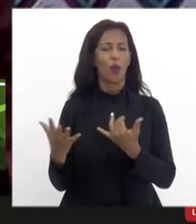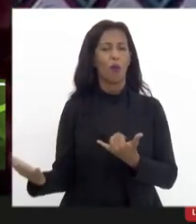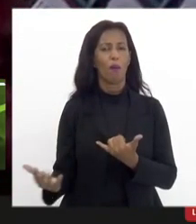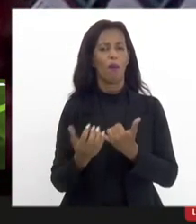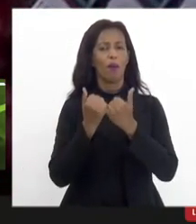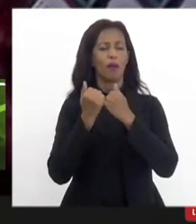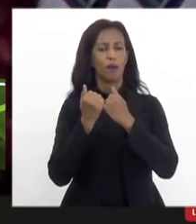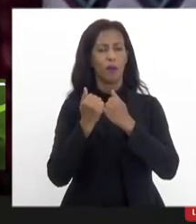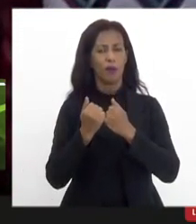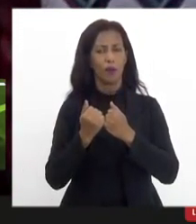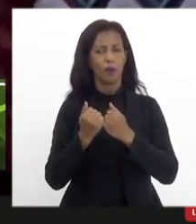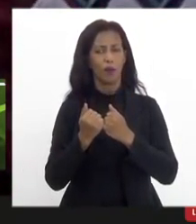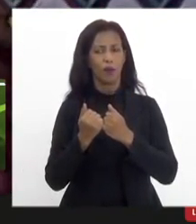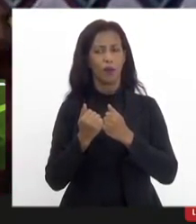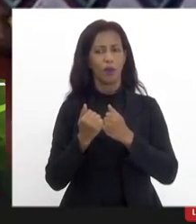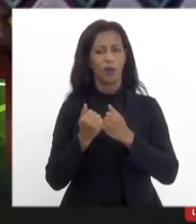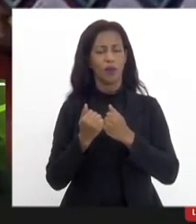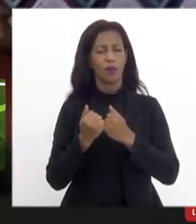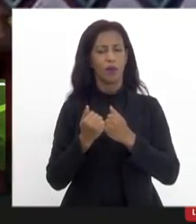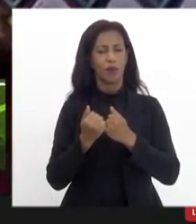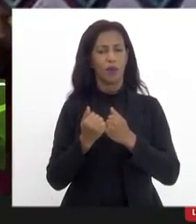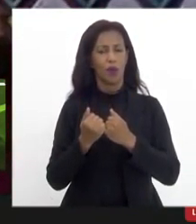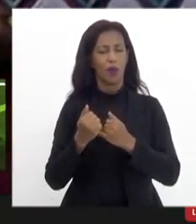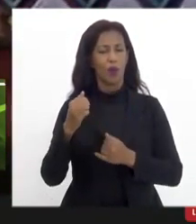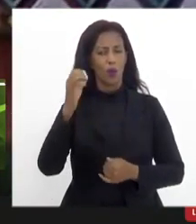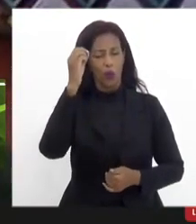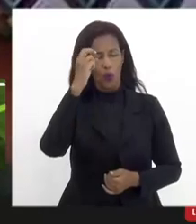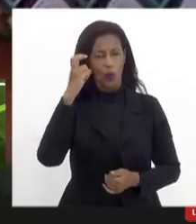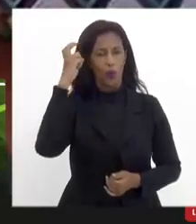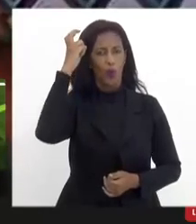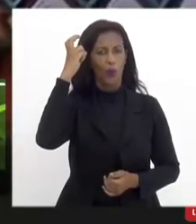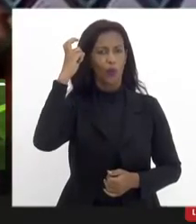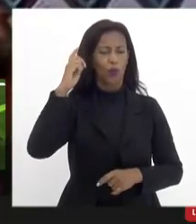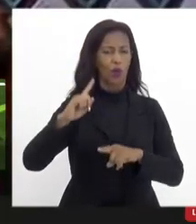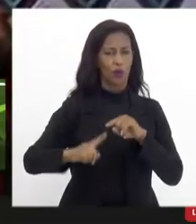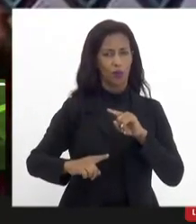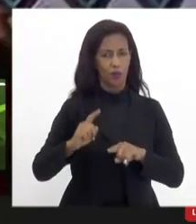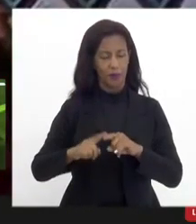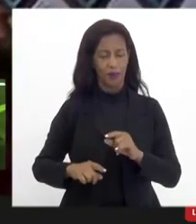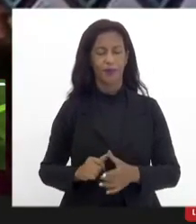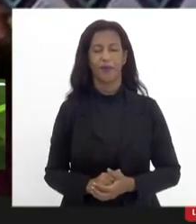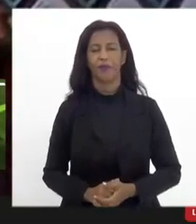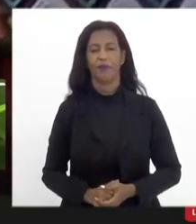patrimônio, mestres do patrimônio cultural e imaterial. Então,